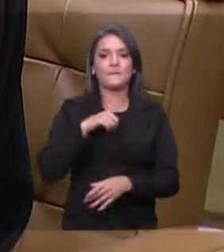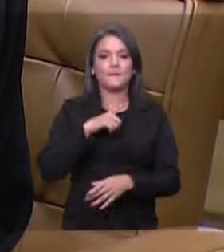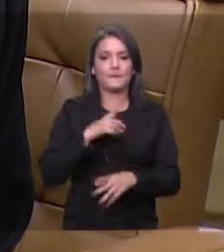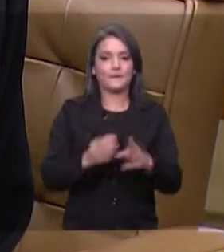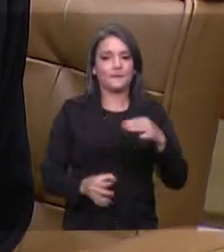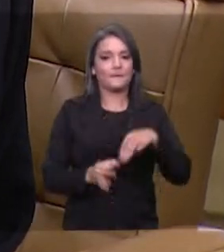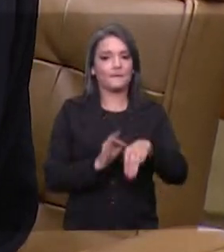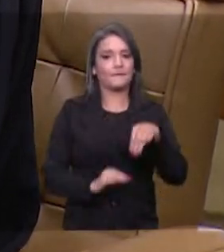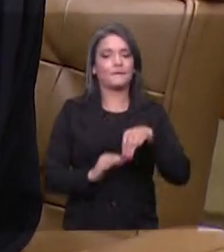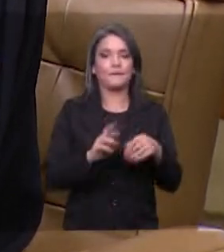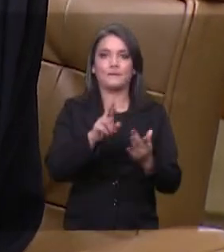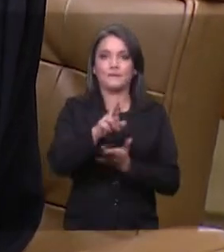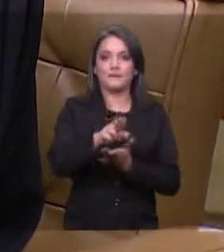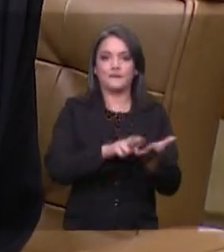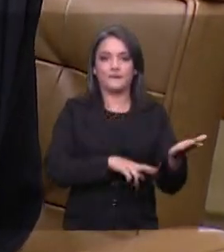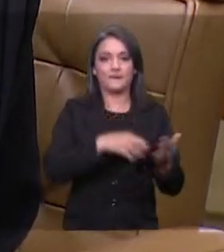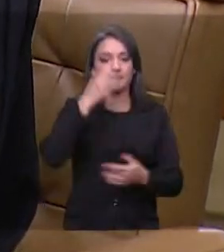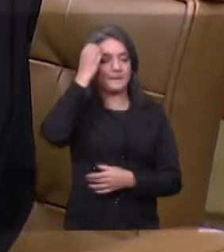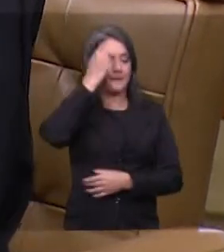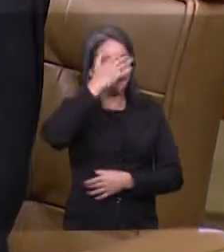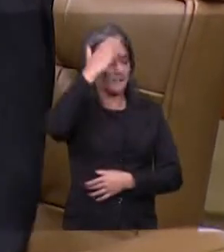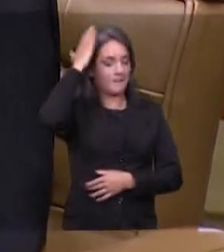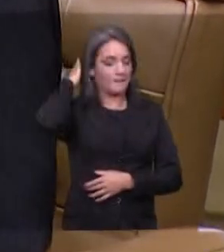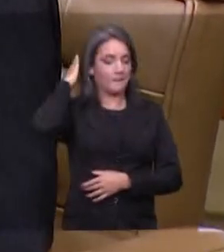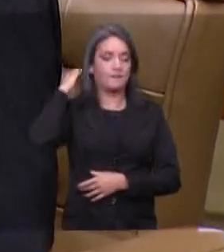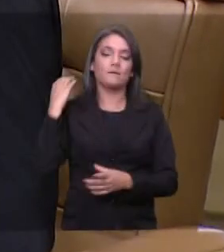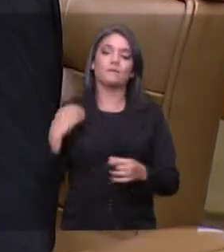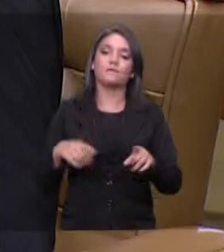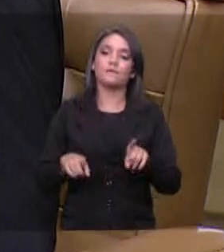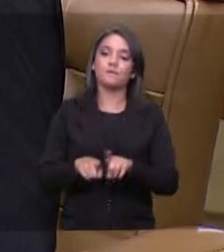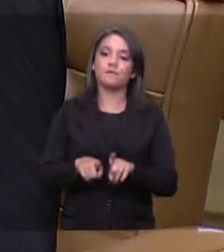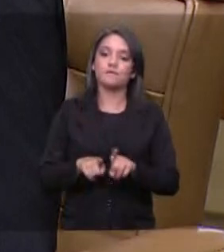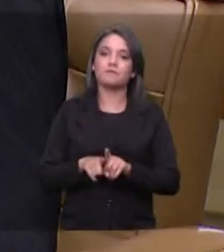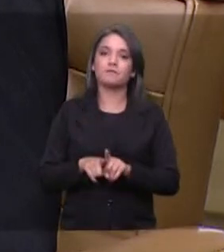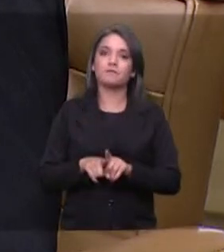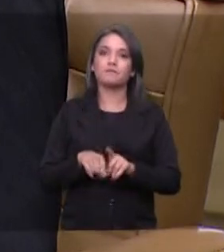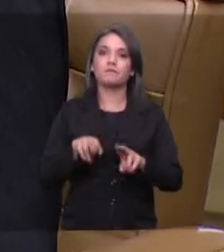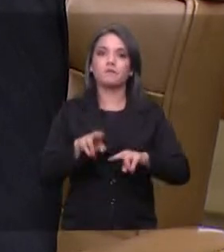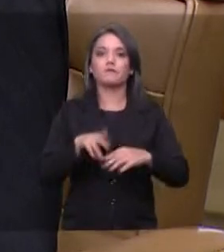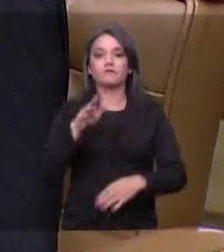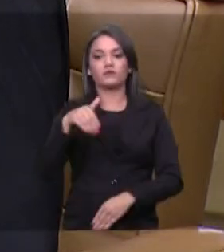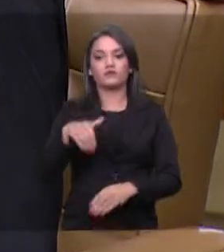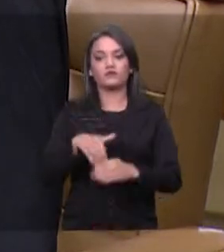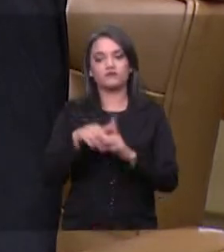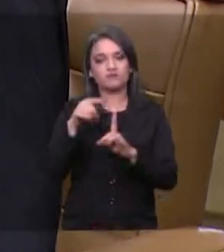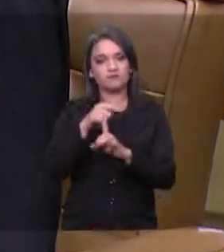eminente ministro relator Luiz Fux e também a partir do respeitável voto